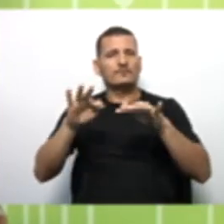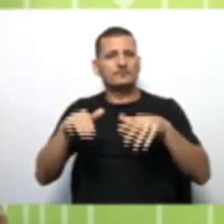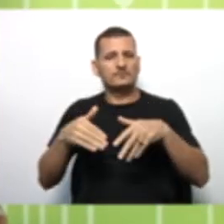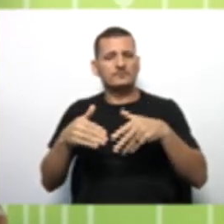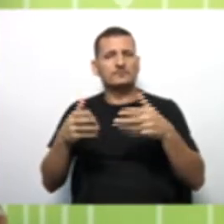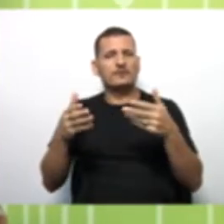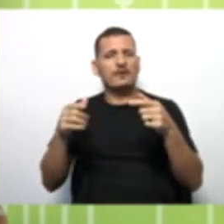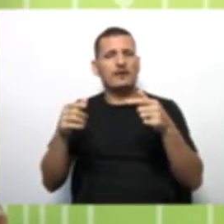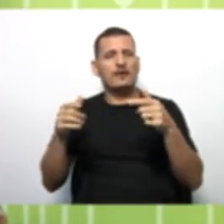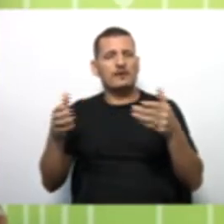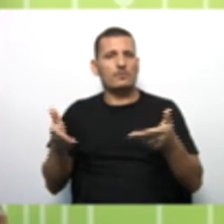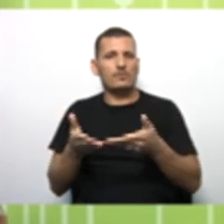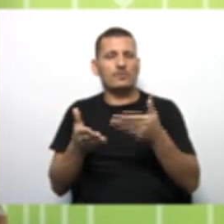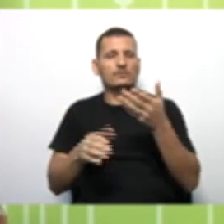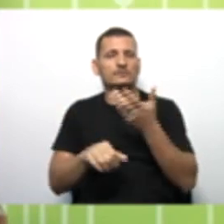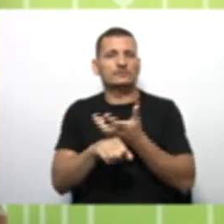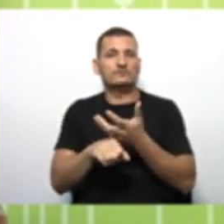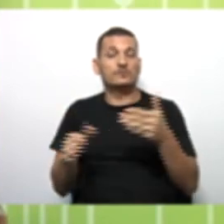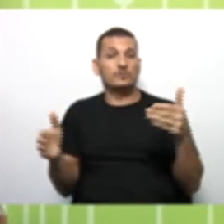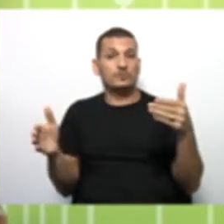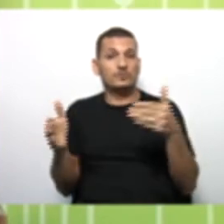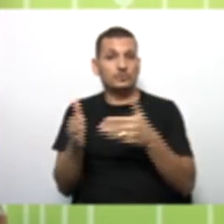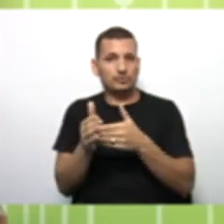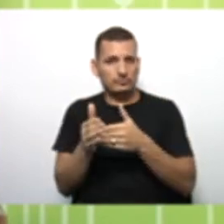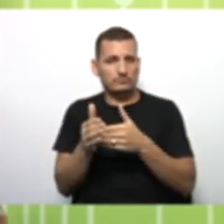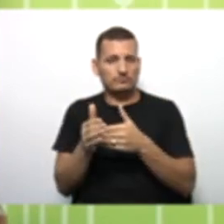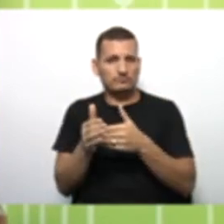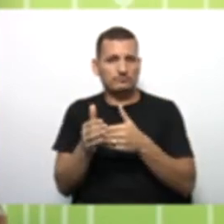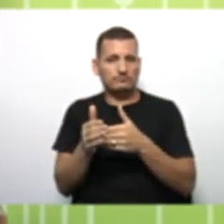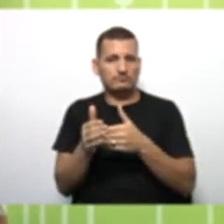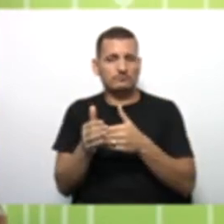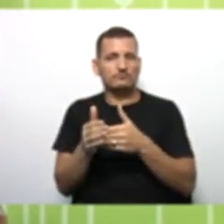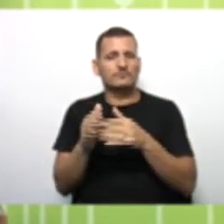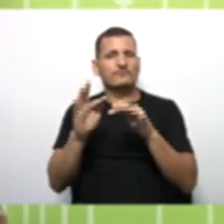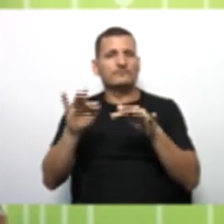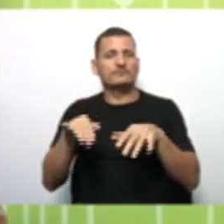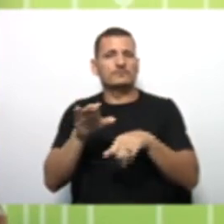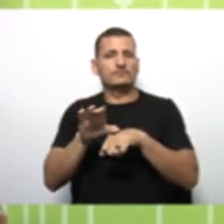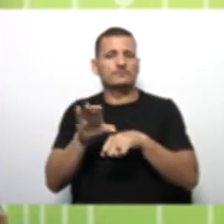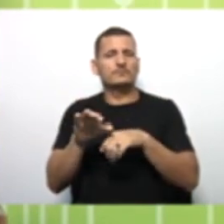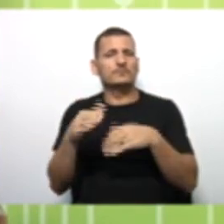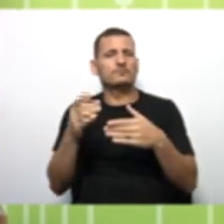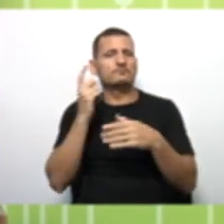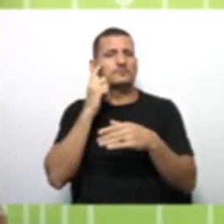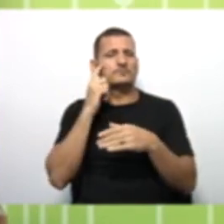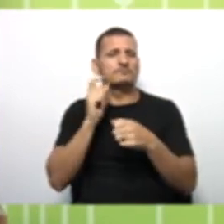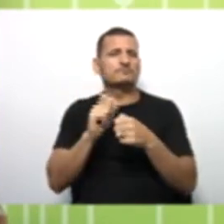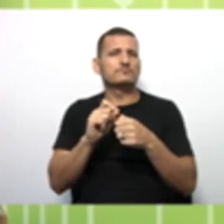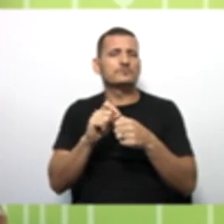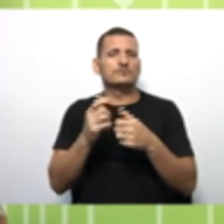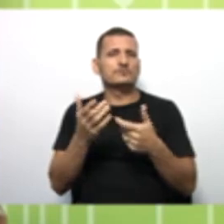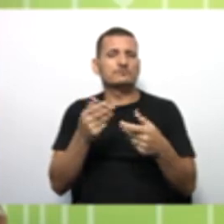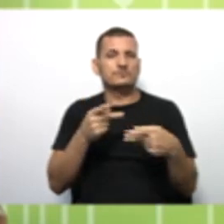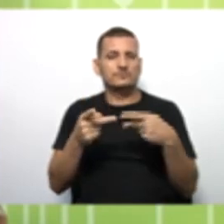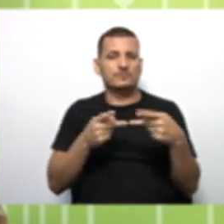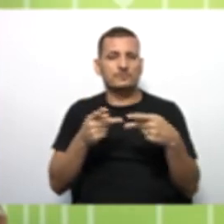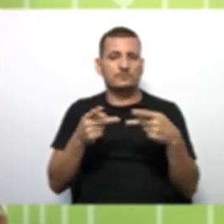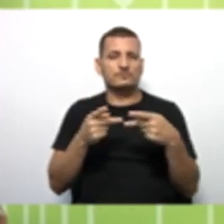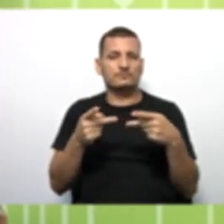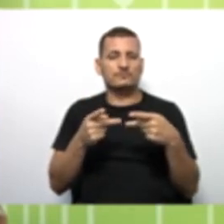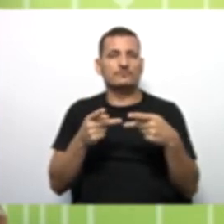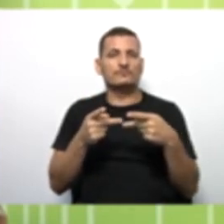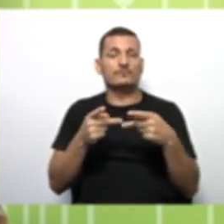quê? Que vocês, através da utilização da ferramenta Canvas, é uma metodologia, uma ferramenta que você pode utilizar para poder fazer o gerenciamento